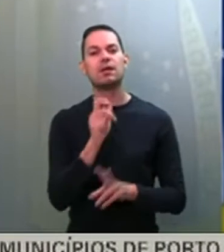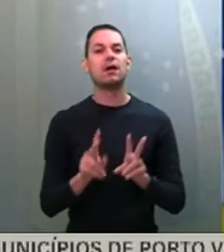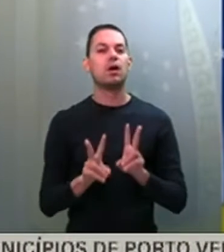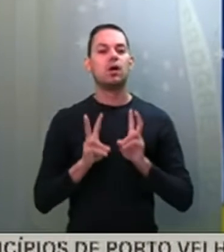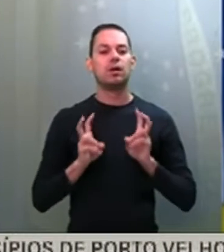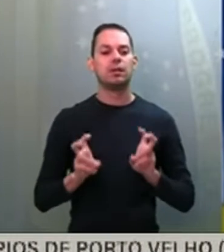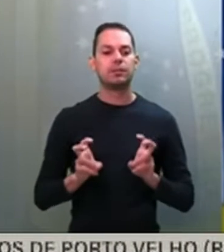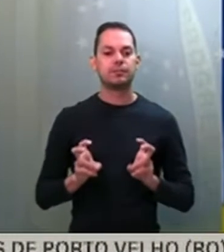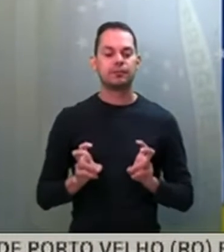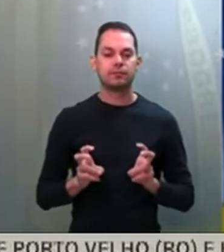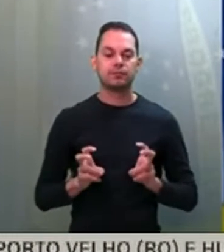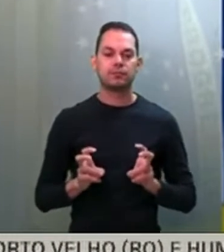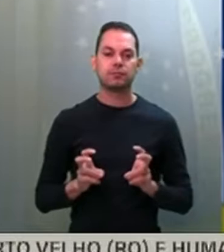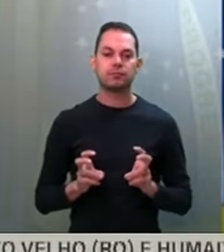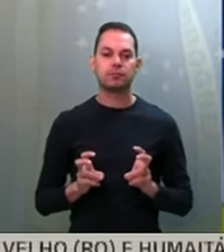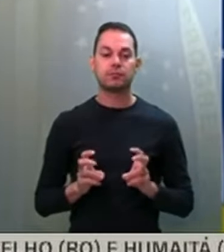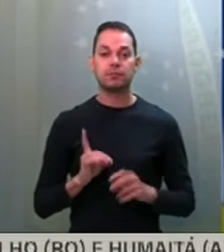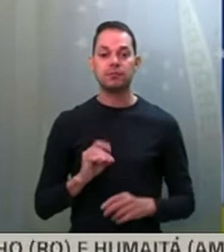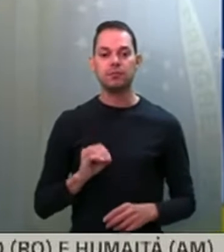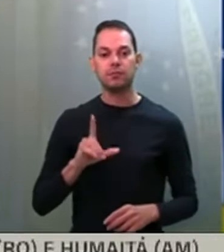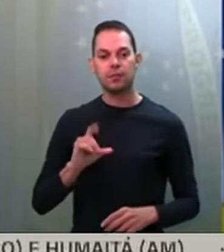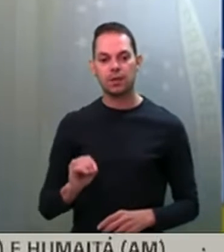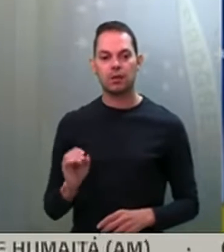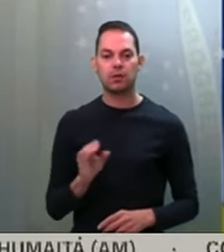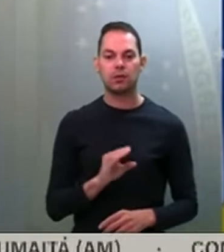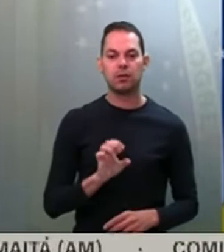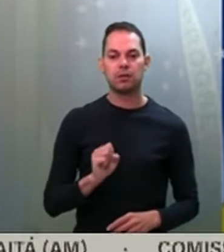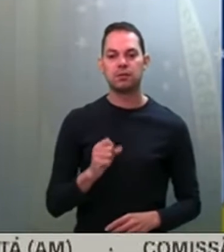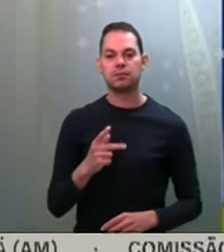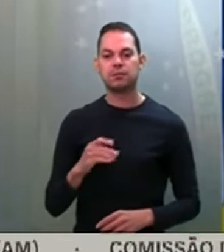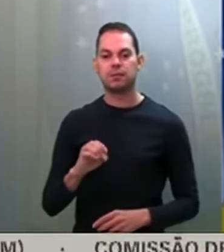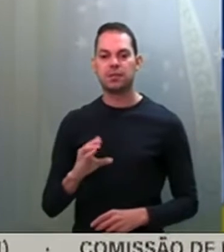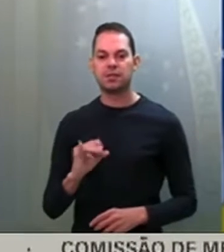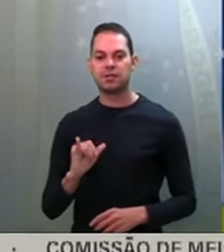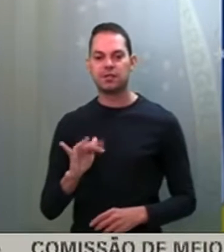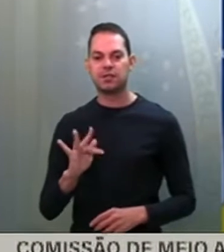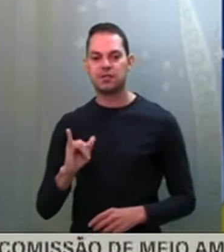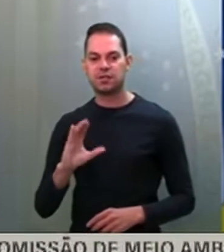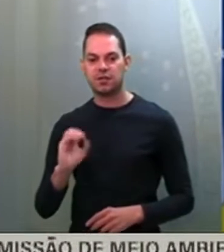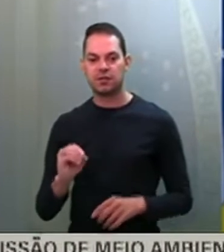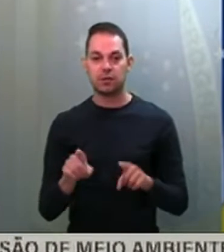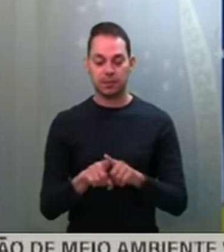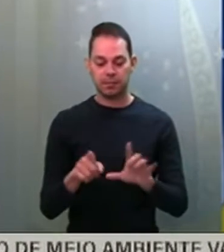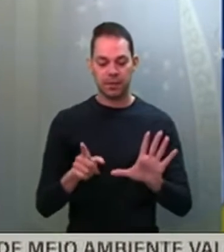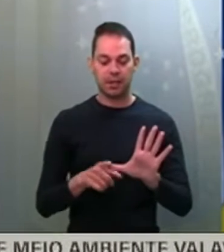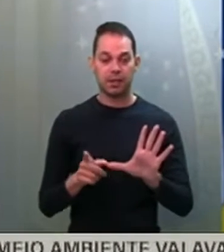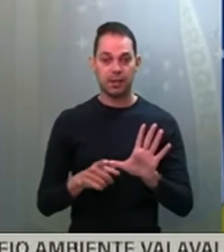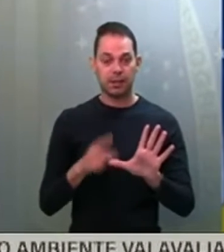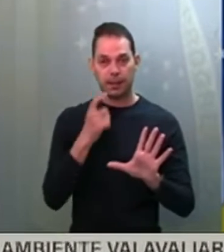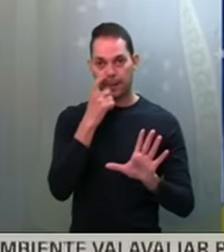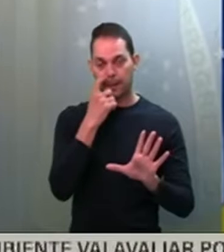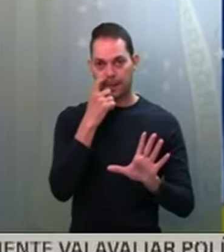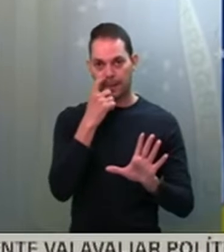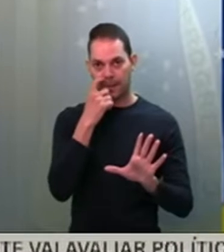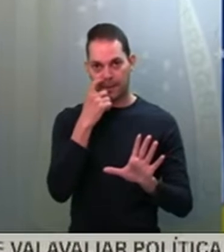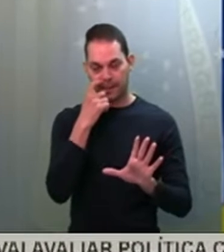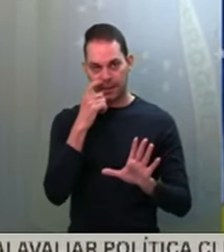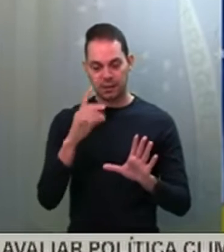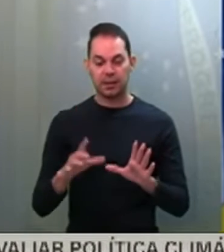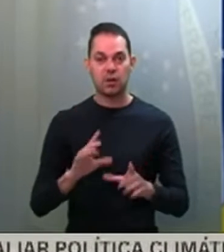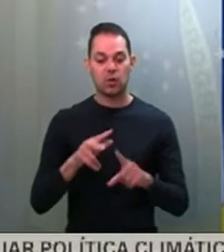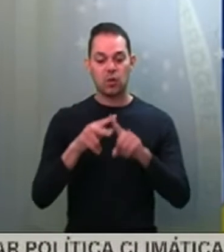relação ao dolo específico quinto e incluir a ressalva quanto à possibilidade de